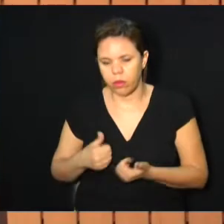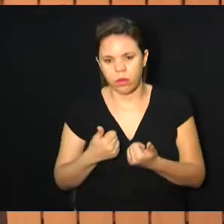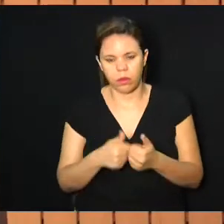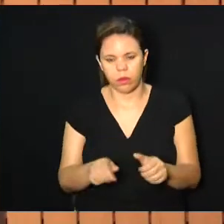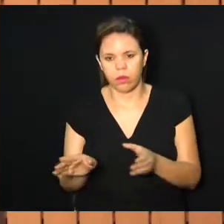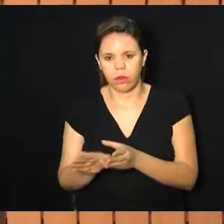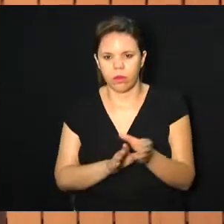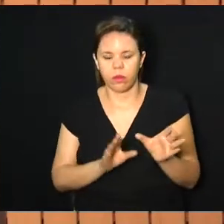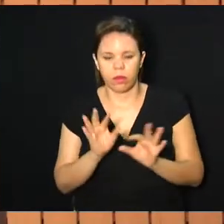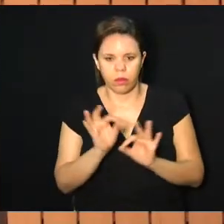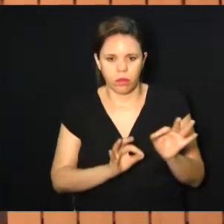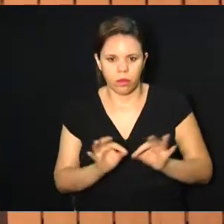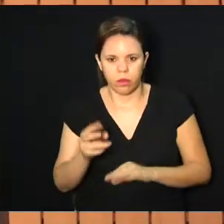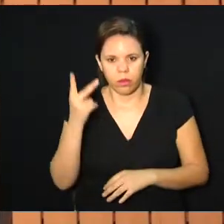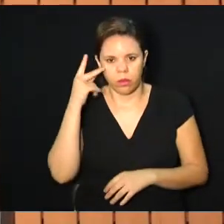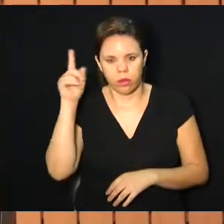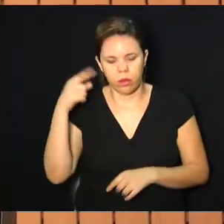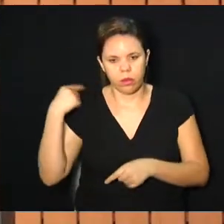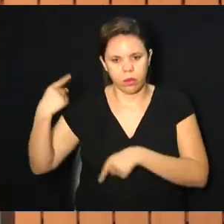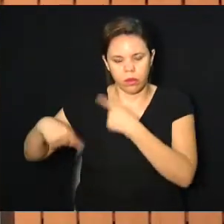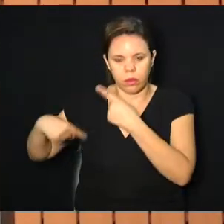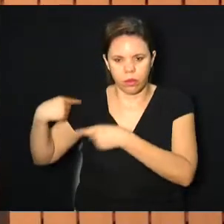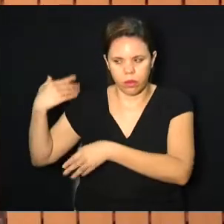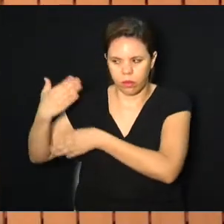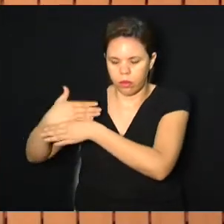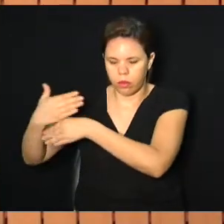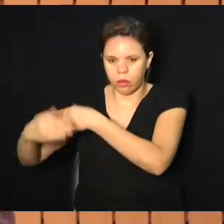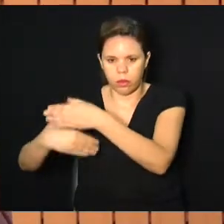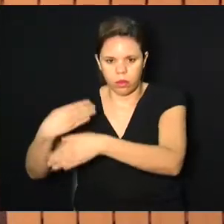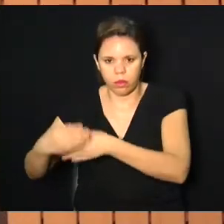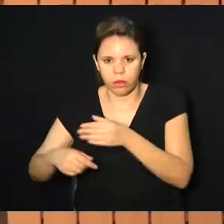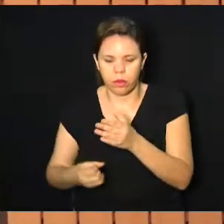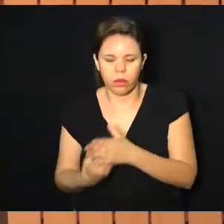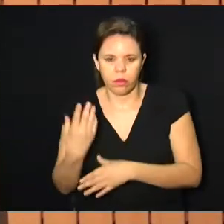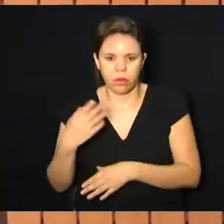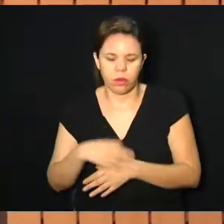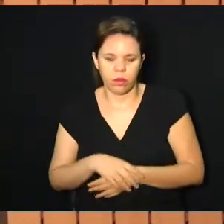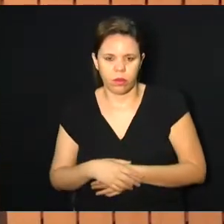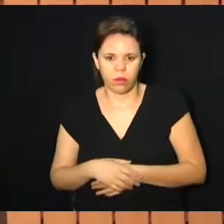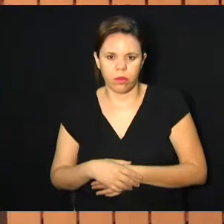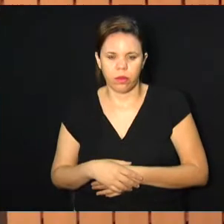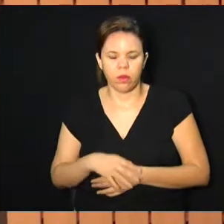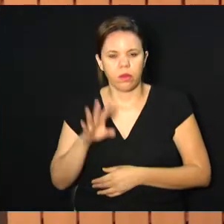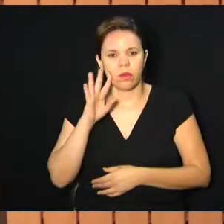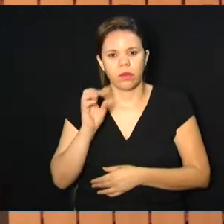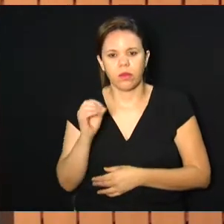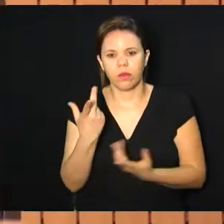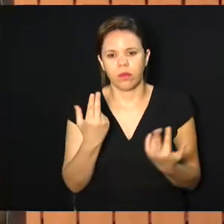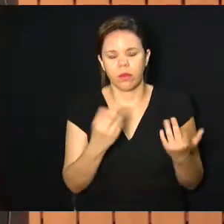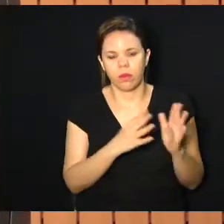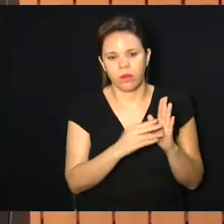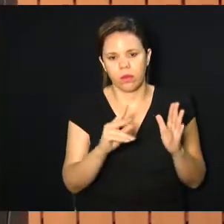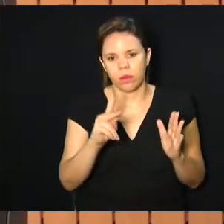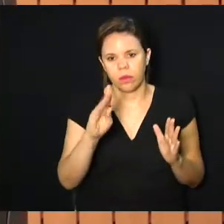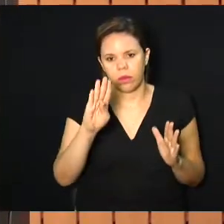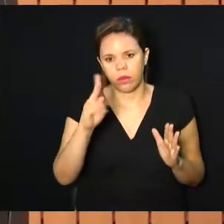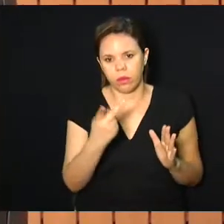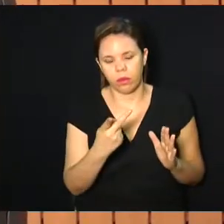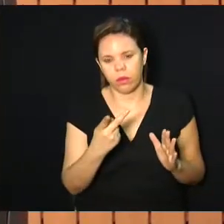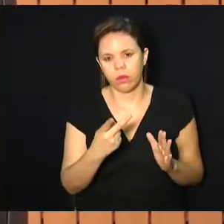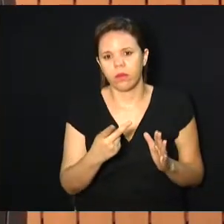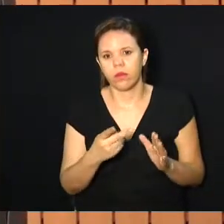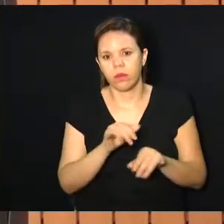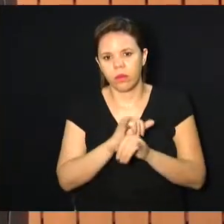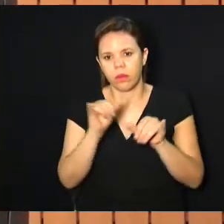conselho organizado. Em São Paulo está debatendo isso há bastante tempo e não conseguimos formar. E lá, o que foi legal que eu vi em BH, a própria BH Trans divulga